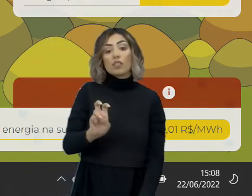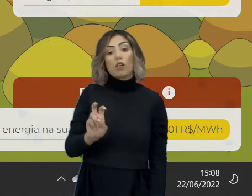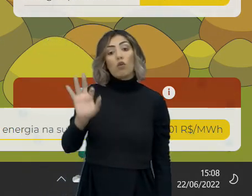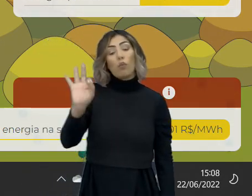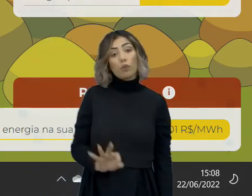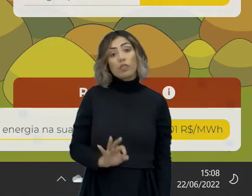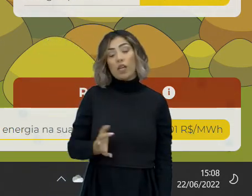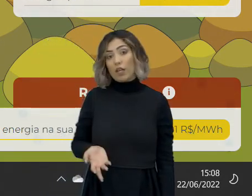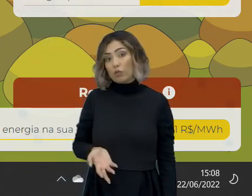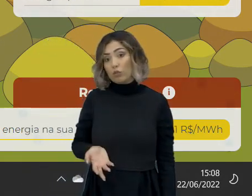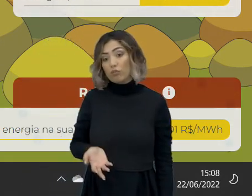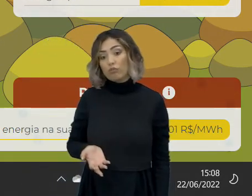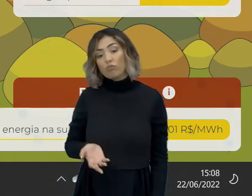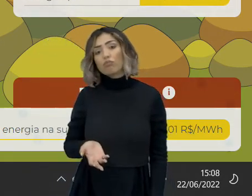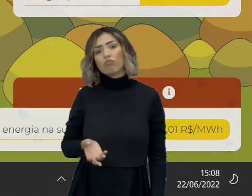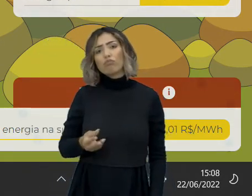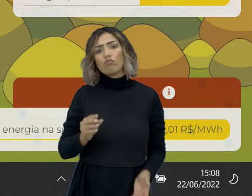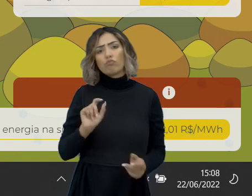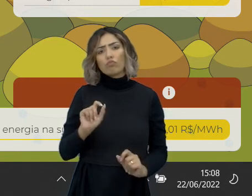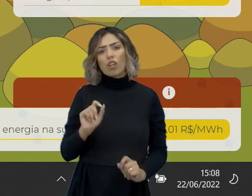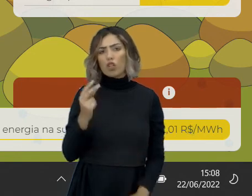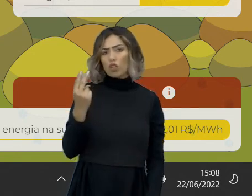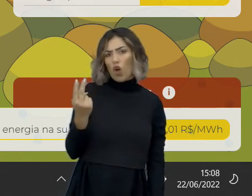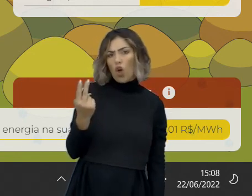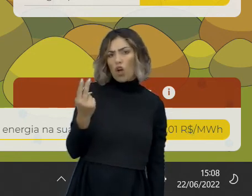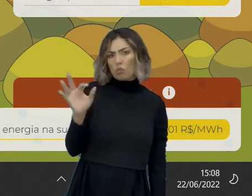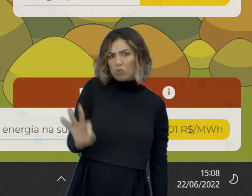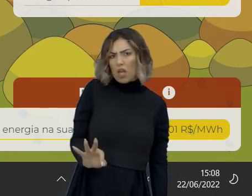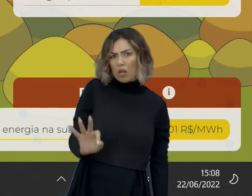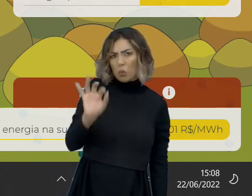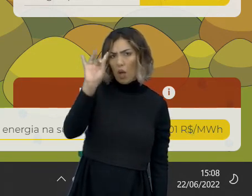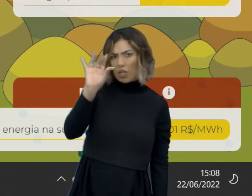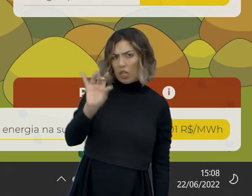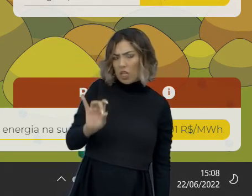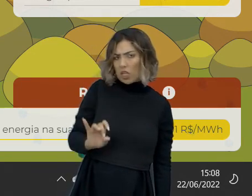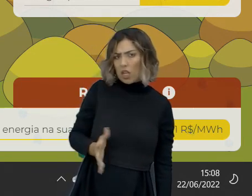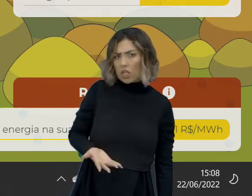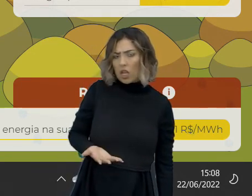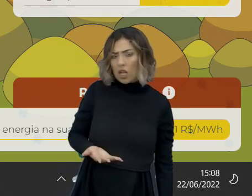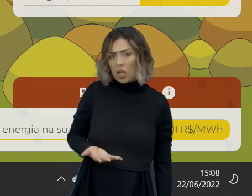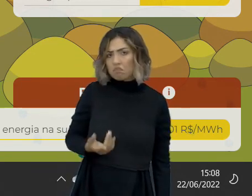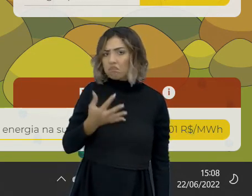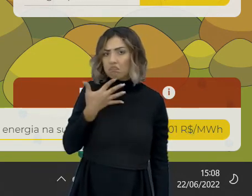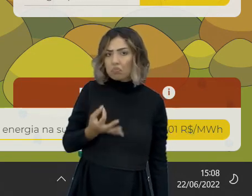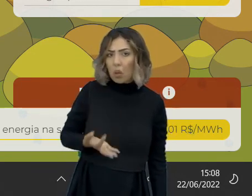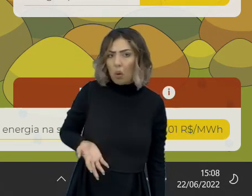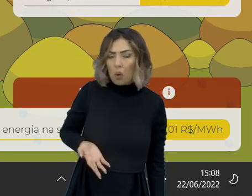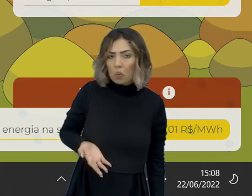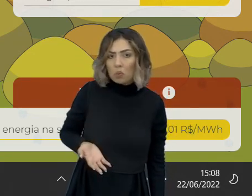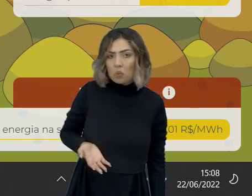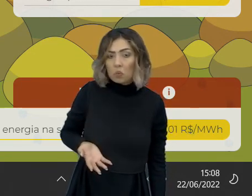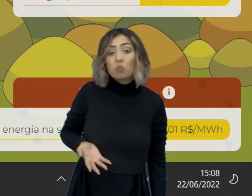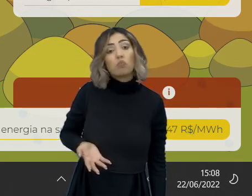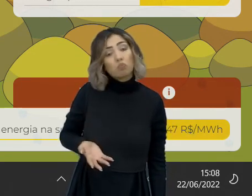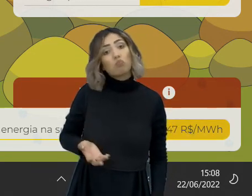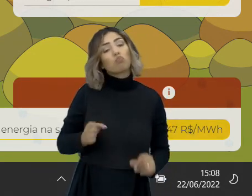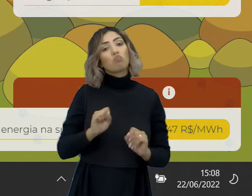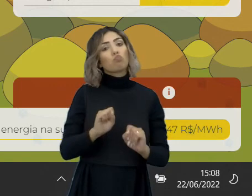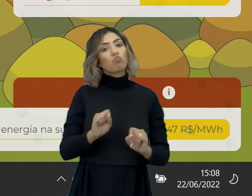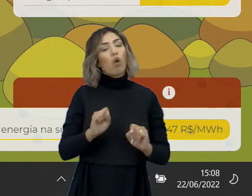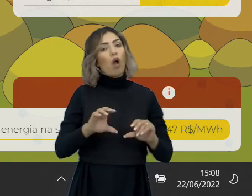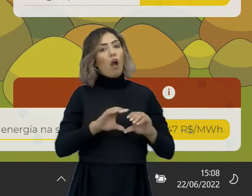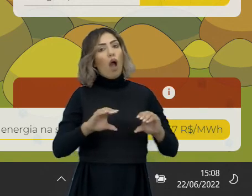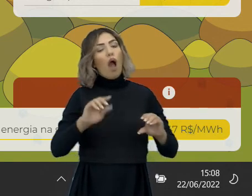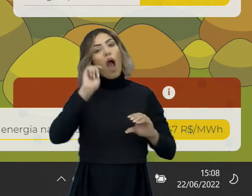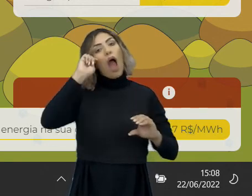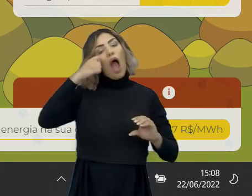ainda. Então bota... uns 2 e pouquinho de cada um? Bota 2 dessa daí que emite mais, a de carvão. Deixa eu ver se eu